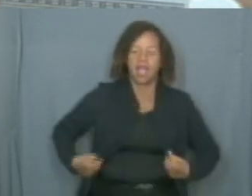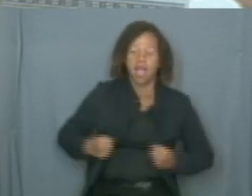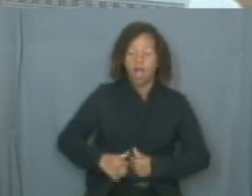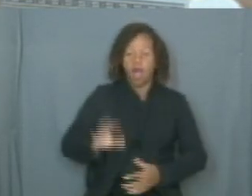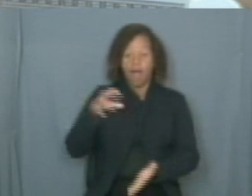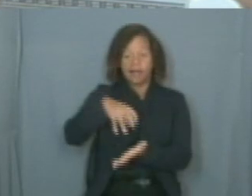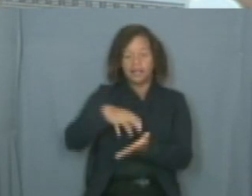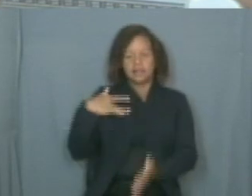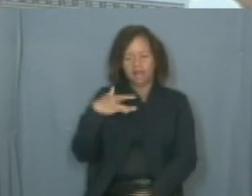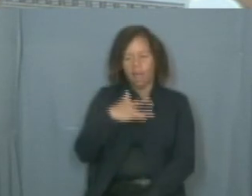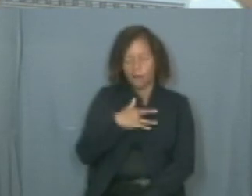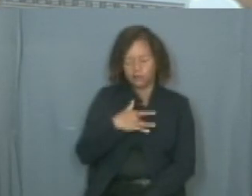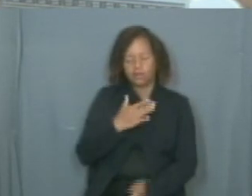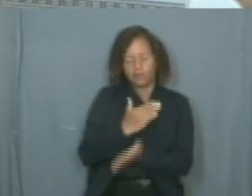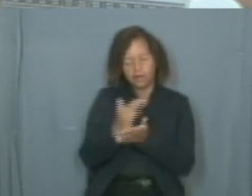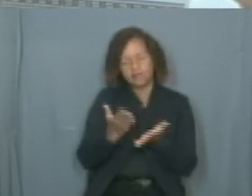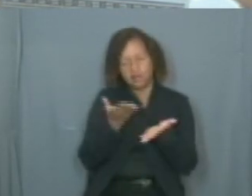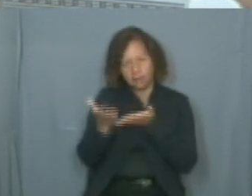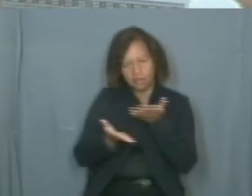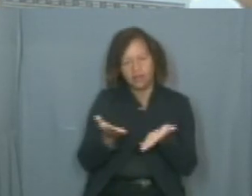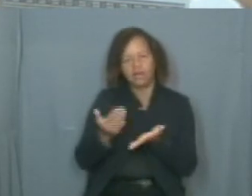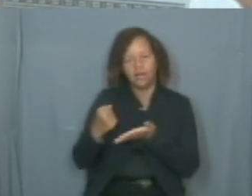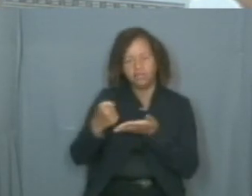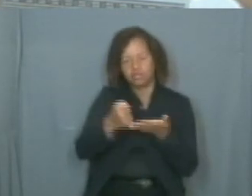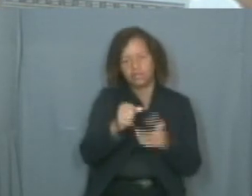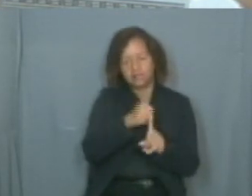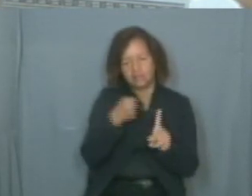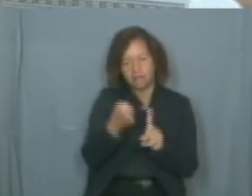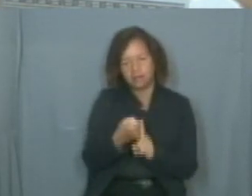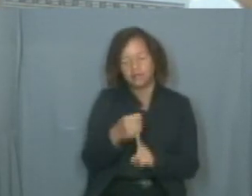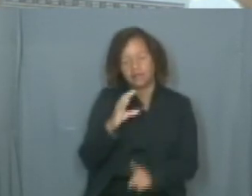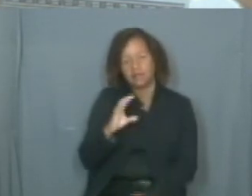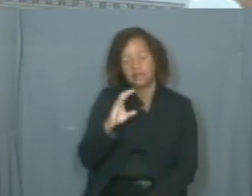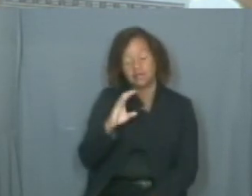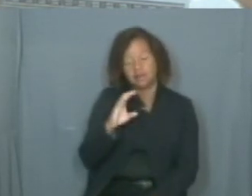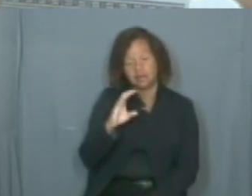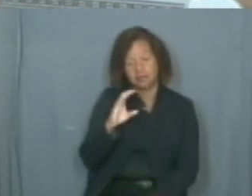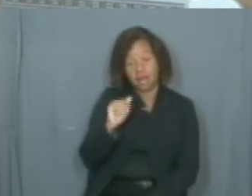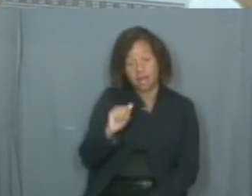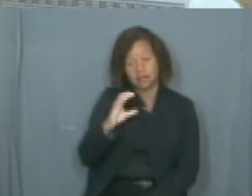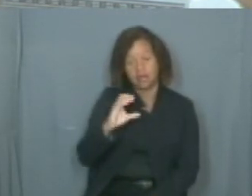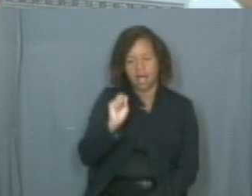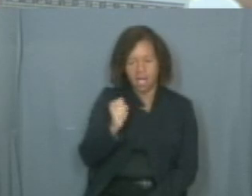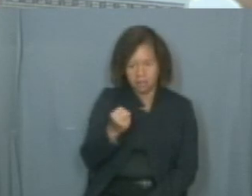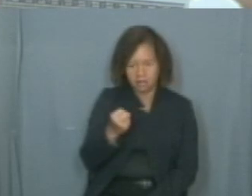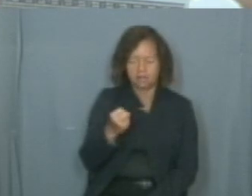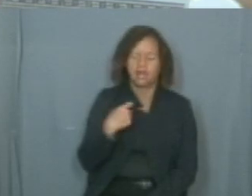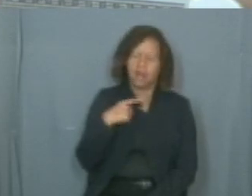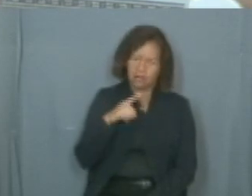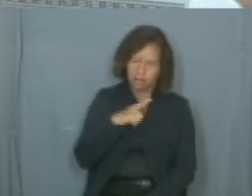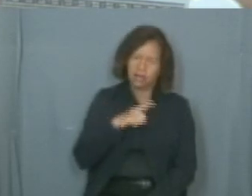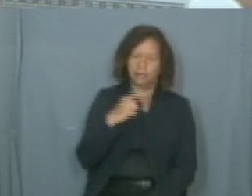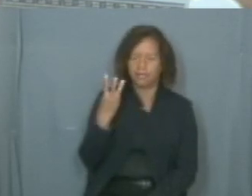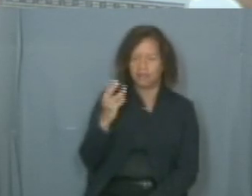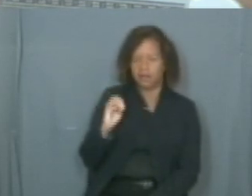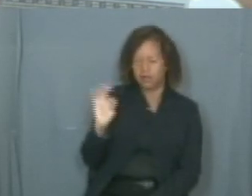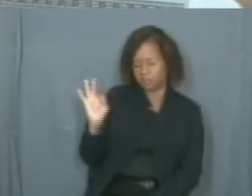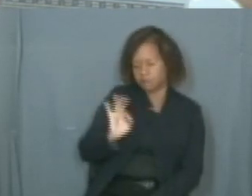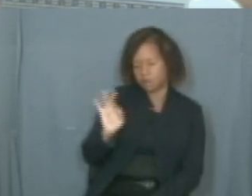quando começou a atender com os agentes comunitários de saúde e ECS, ela tinha uma cobertura de